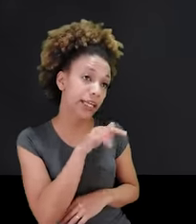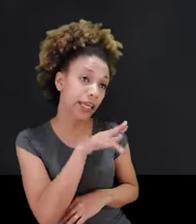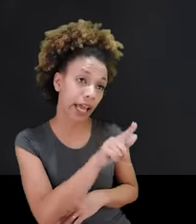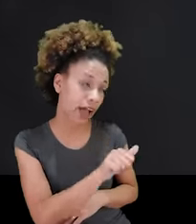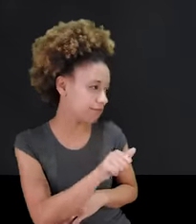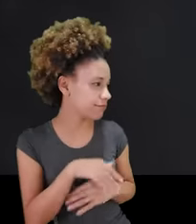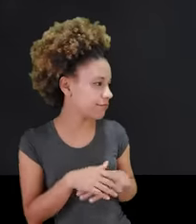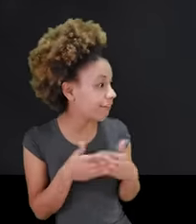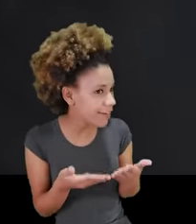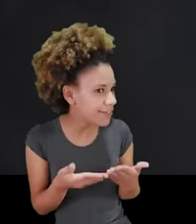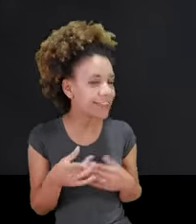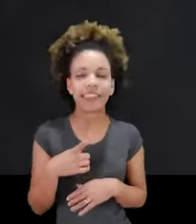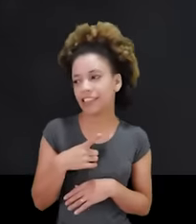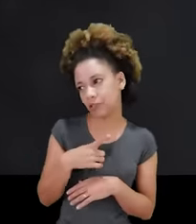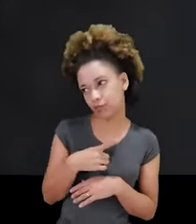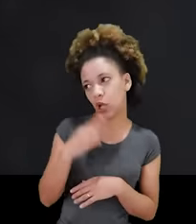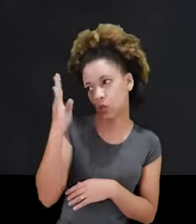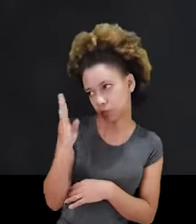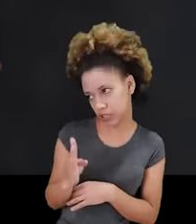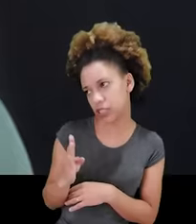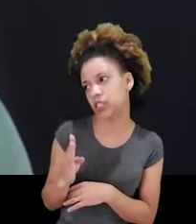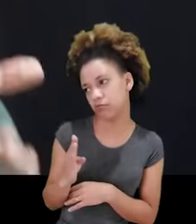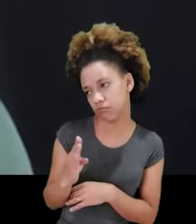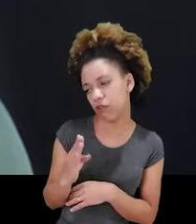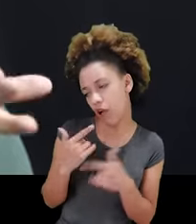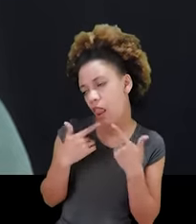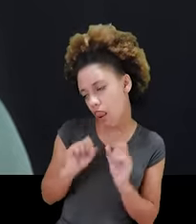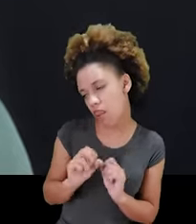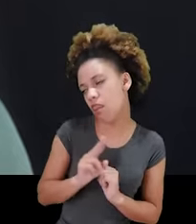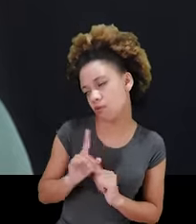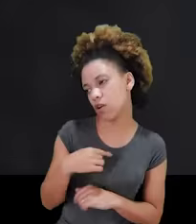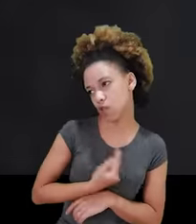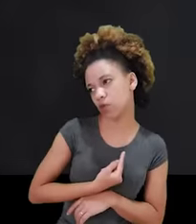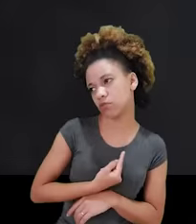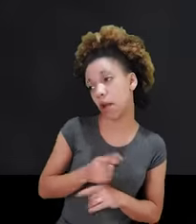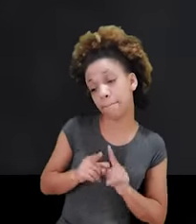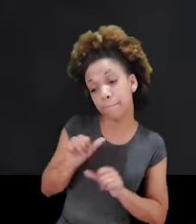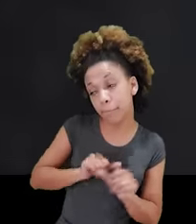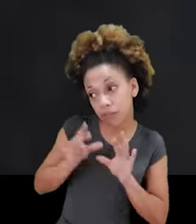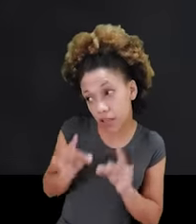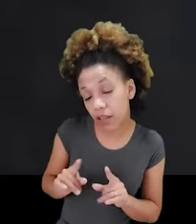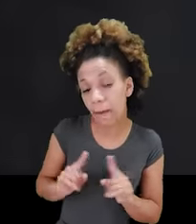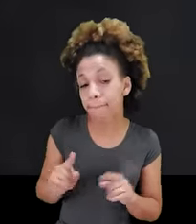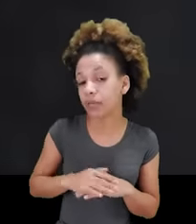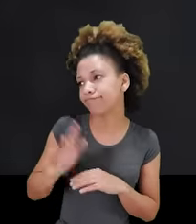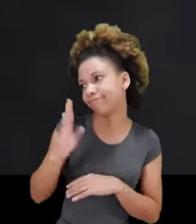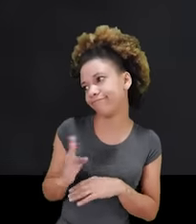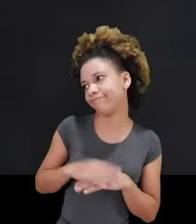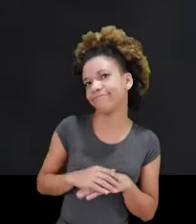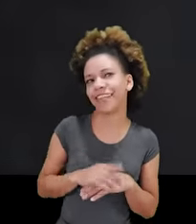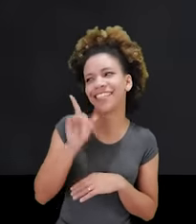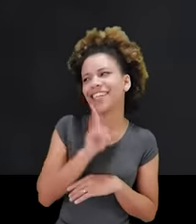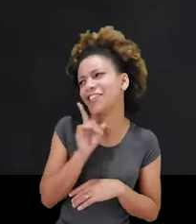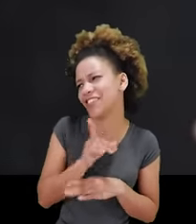assim, já viste a quantidade de pessoas que falam português? Brasil, não é? O Brasil, sim, é um continente. Mas não é um... Todos os países tinham que ser o Brasil, não é? Porquê é que não foi os Estados